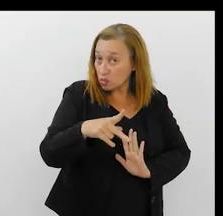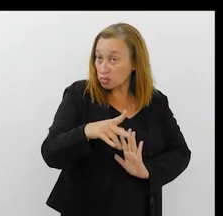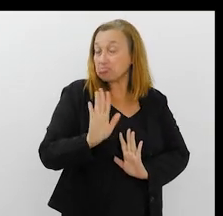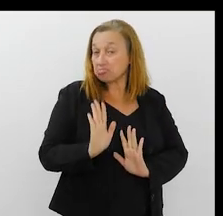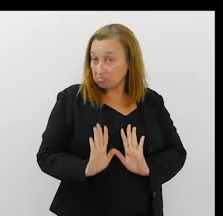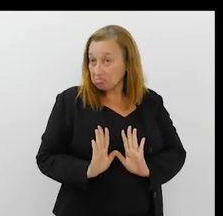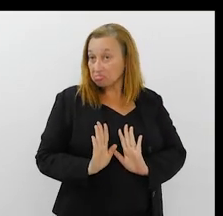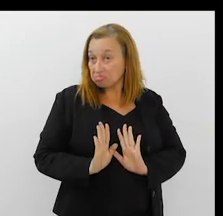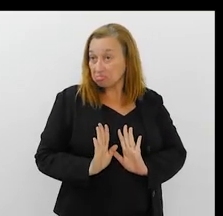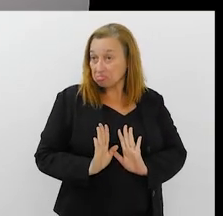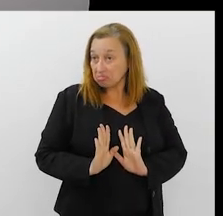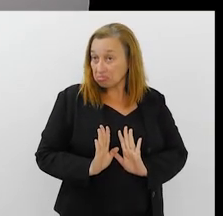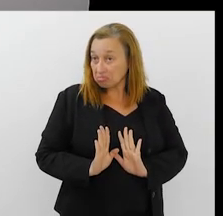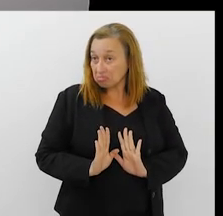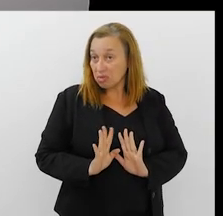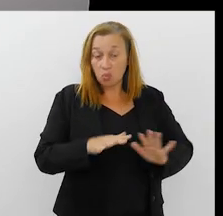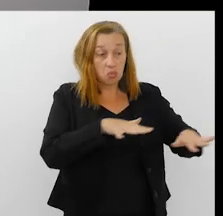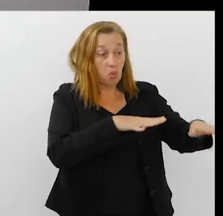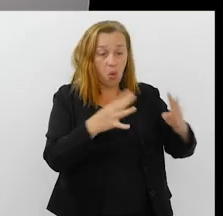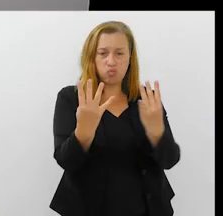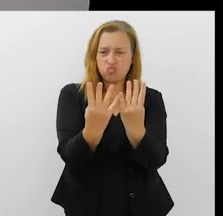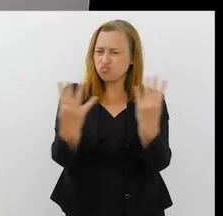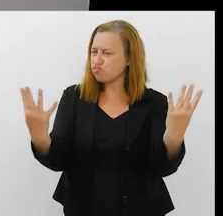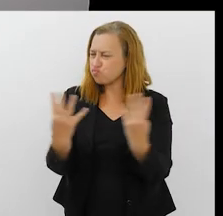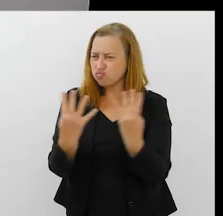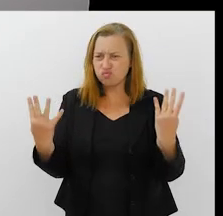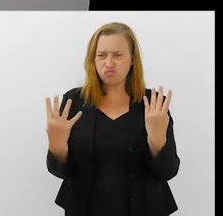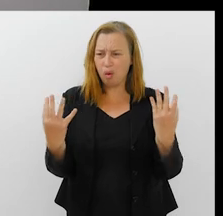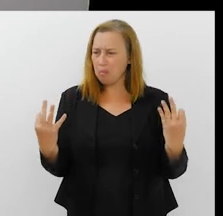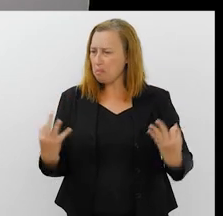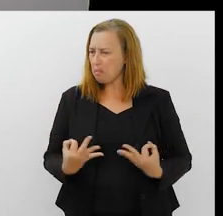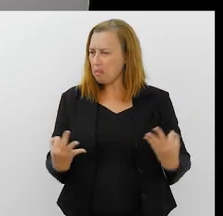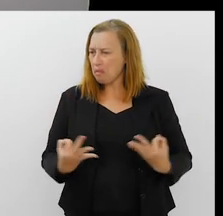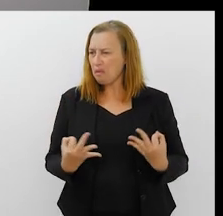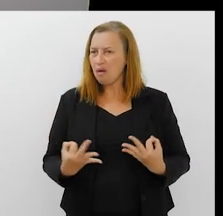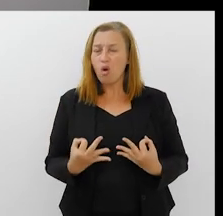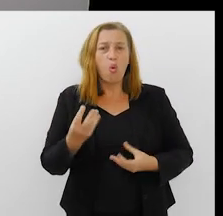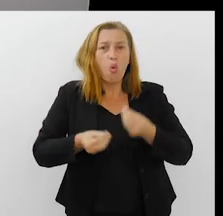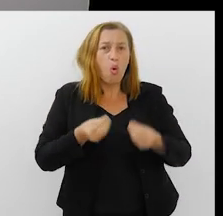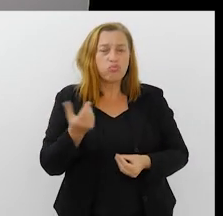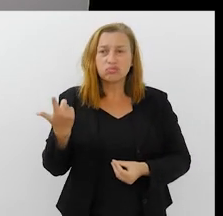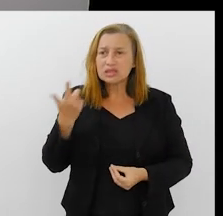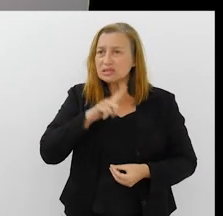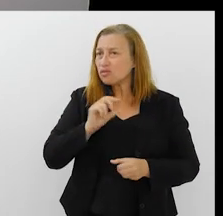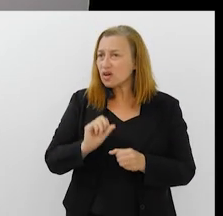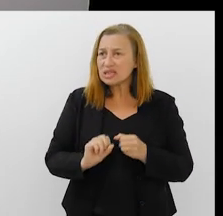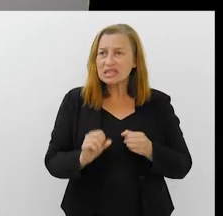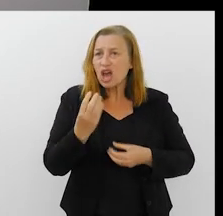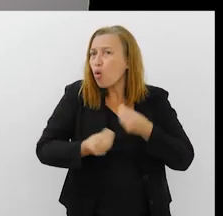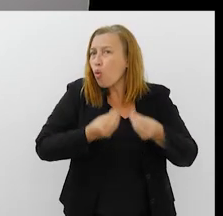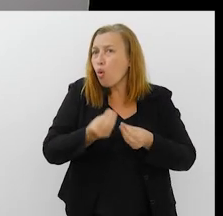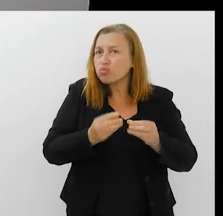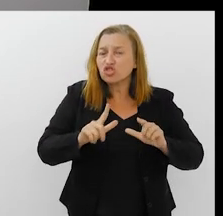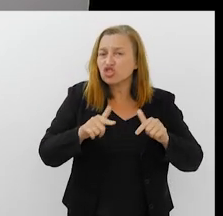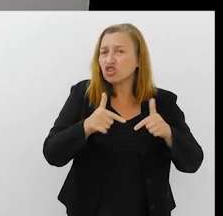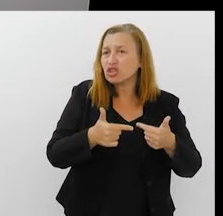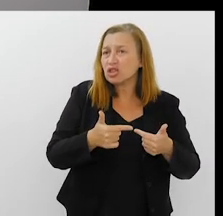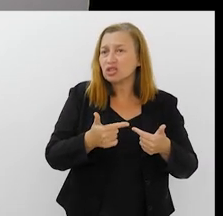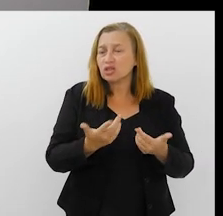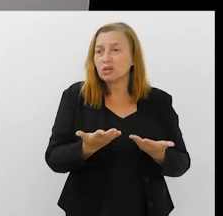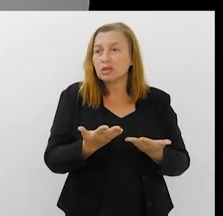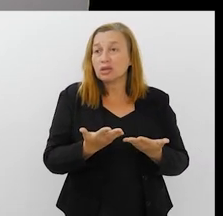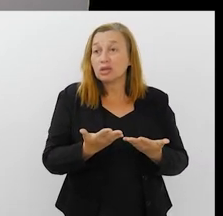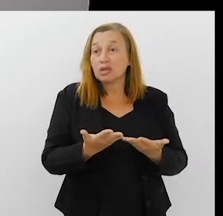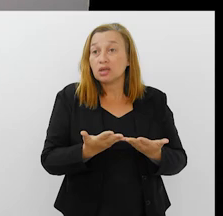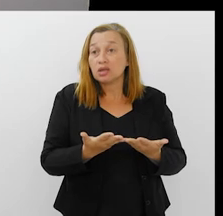né? Das alegorias de você olhar, falei, como é que eles conseguiram fazer isso, cara? Como que eles chegaram a